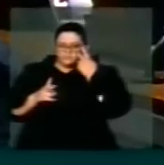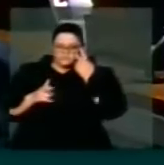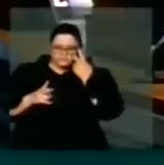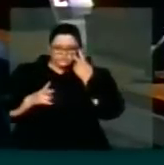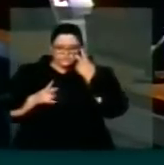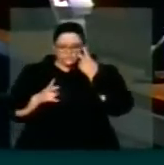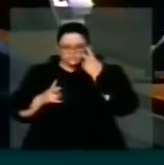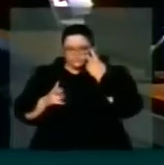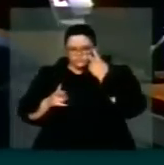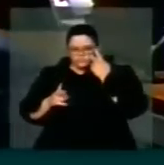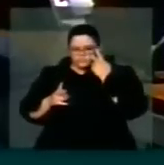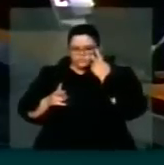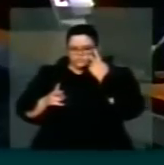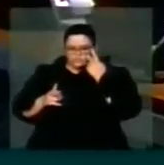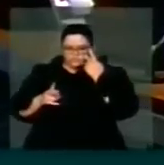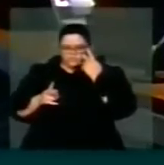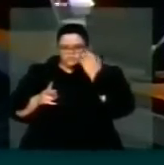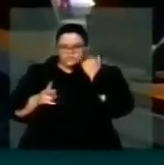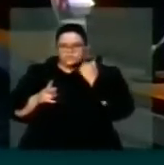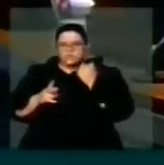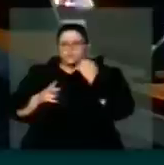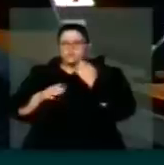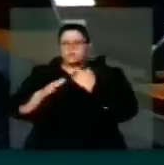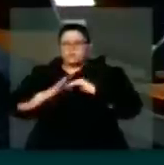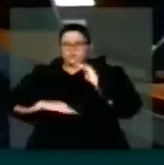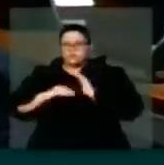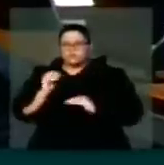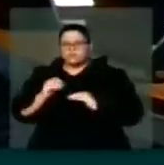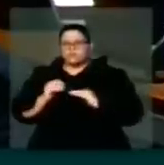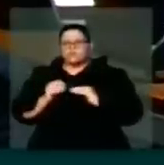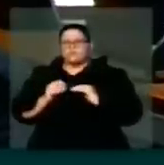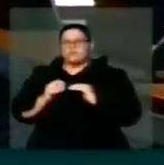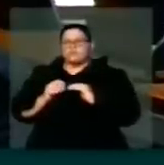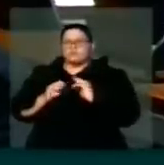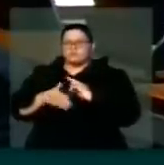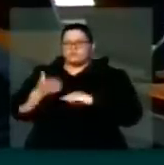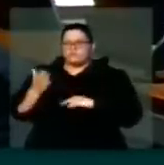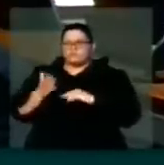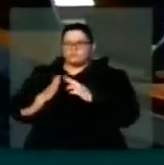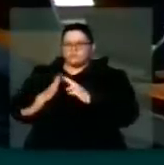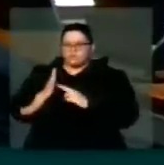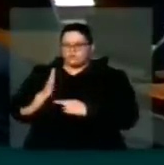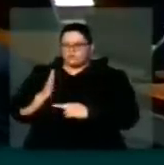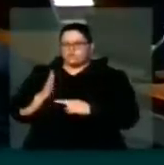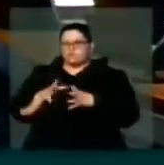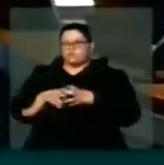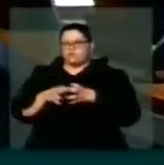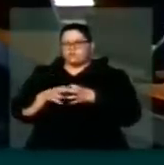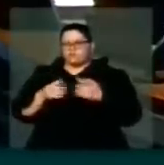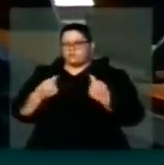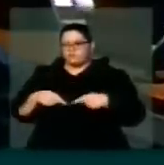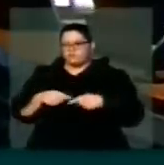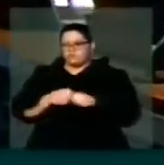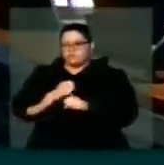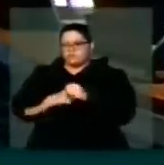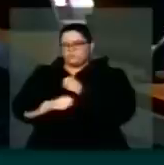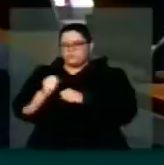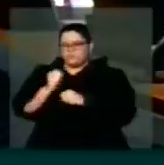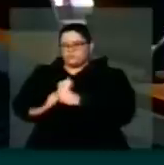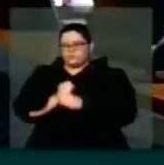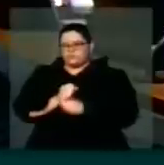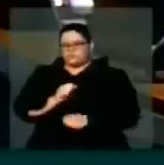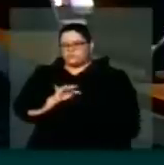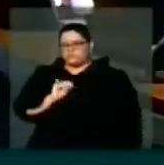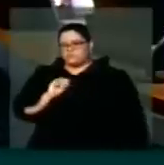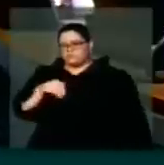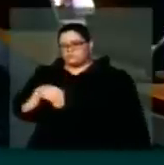como responsável pelo relatório paralelo ofertado pelas oposições no final do ano passado. Eu disse nessa CPI e